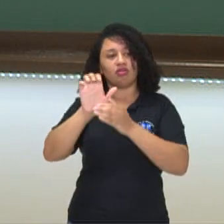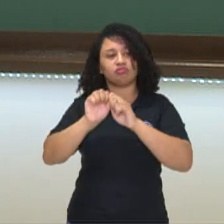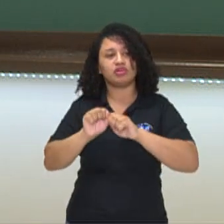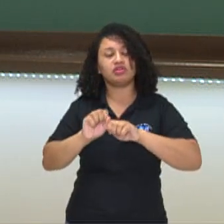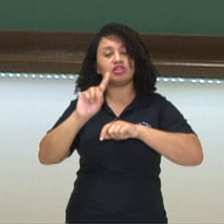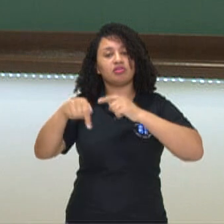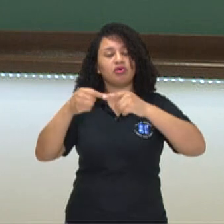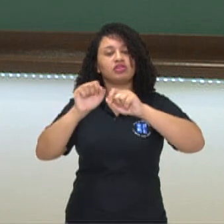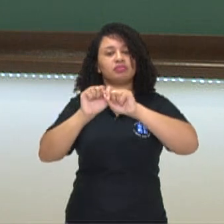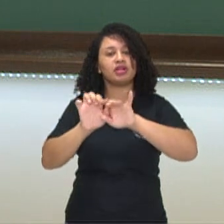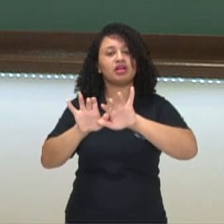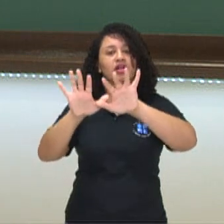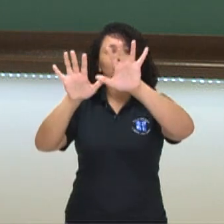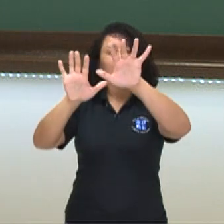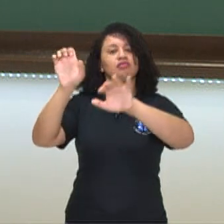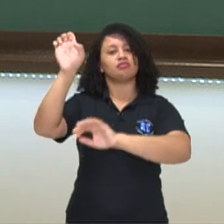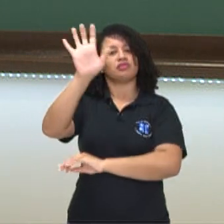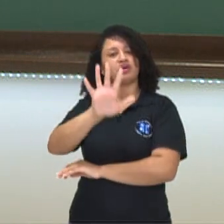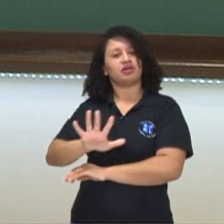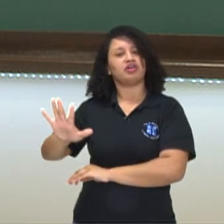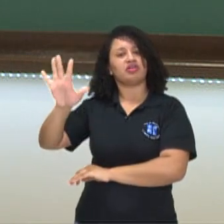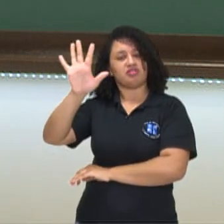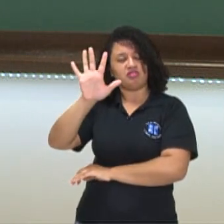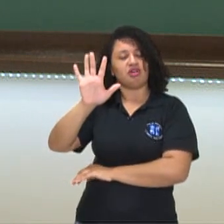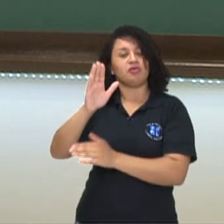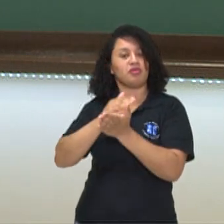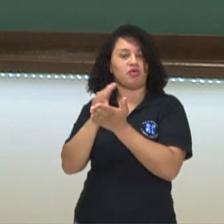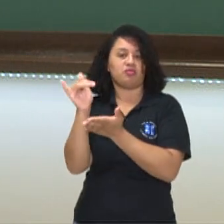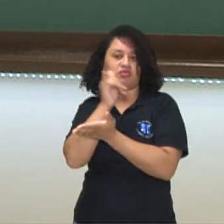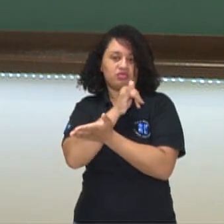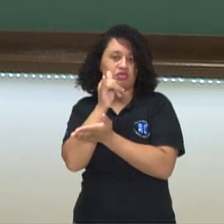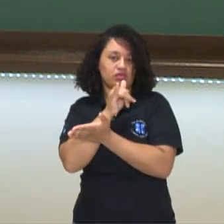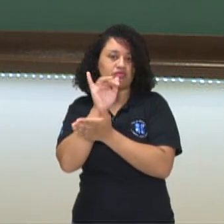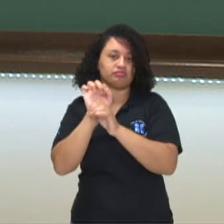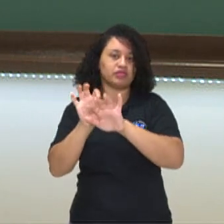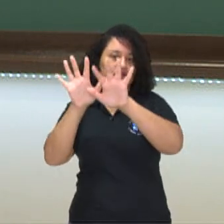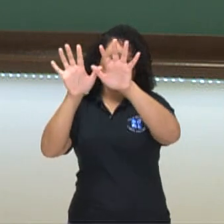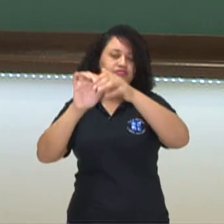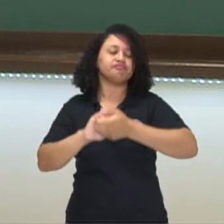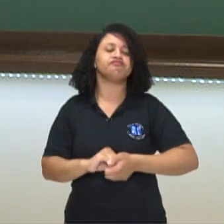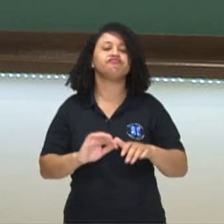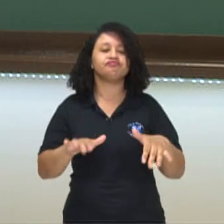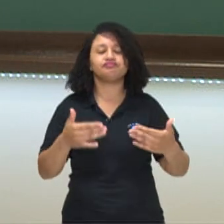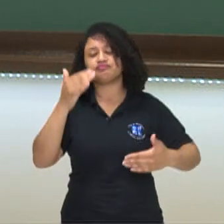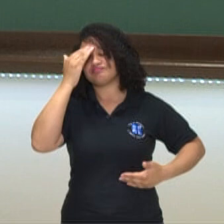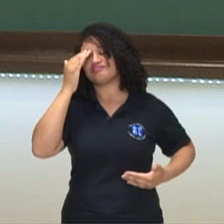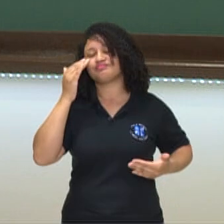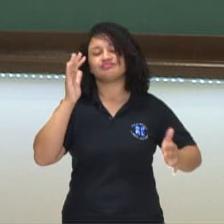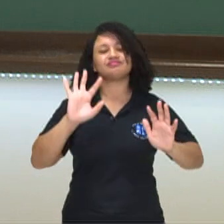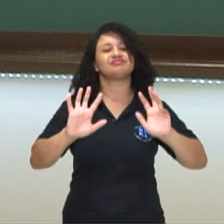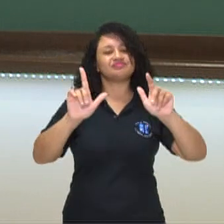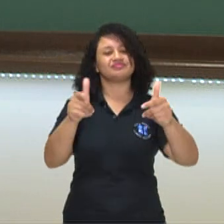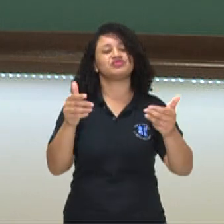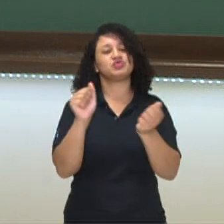né? Ele vai se expandir para todo o continente europeu. Galera,